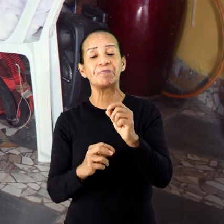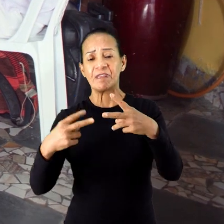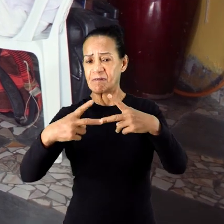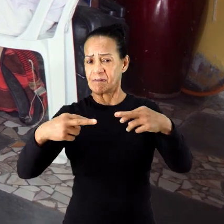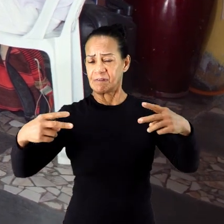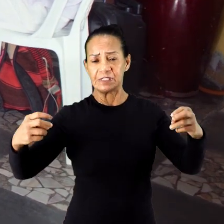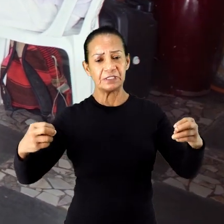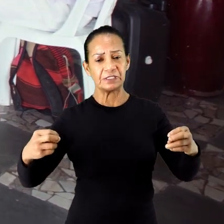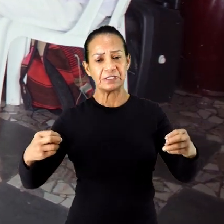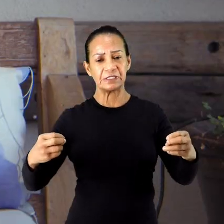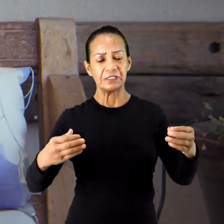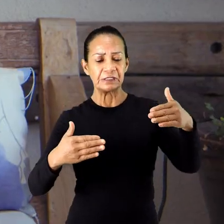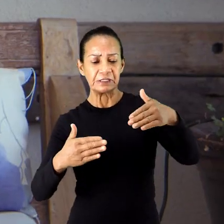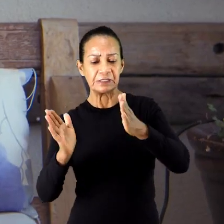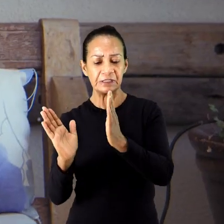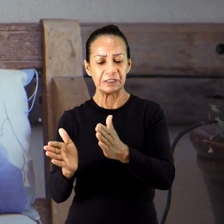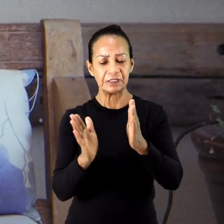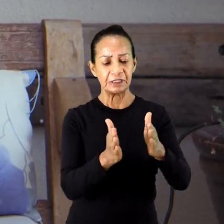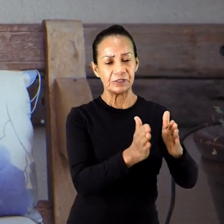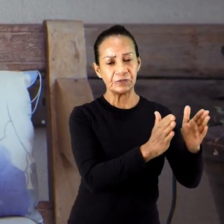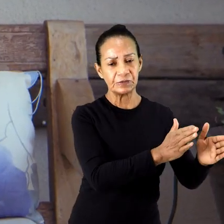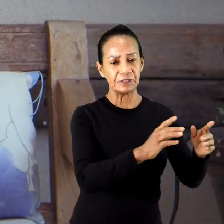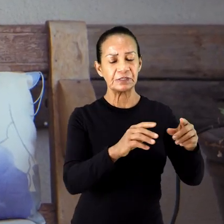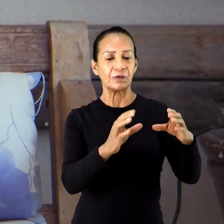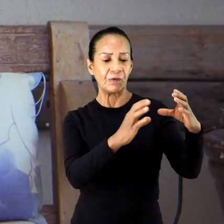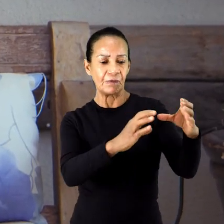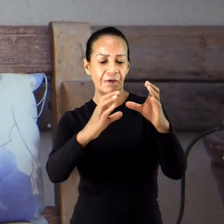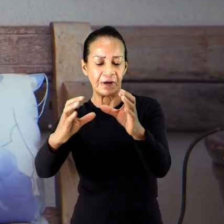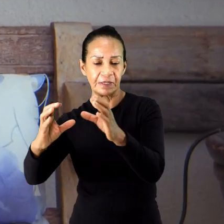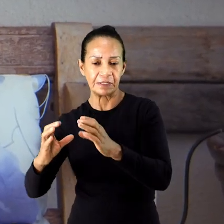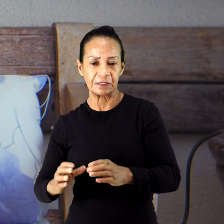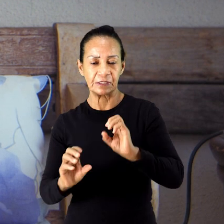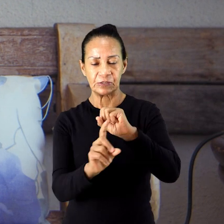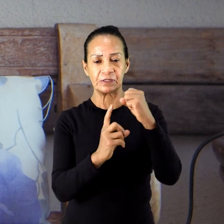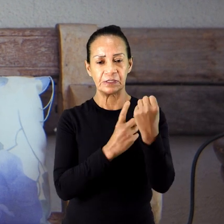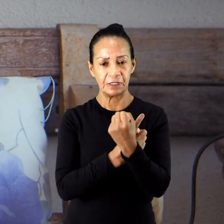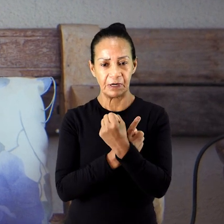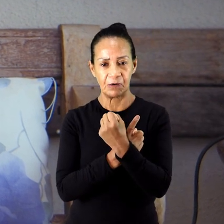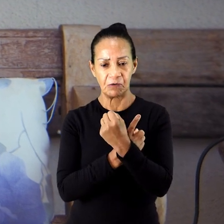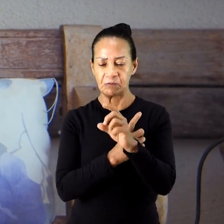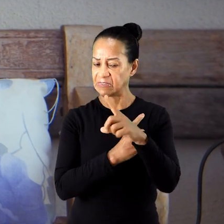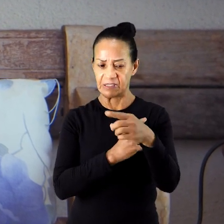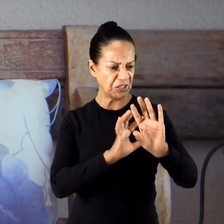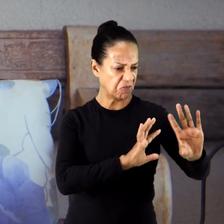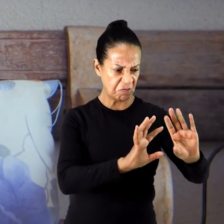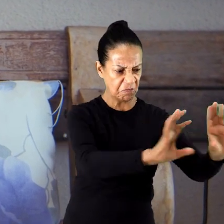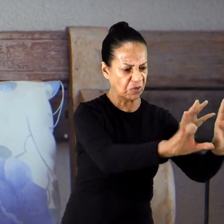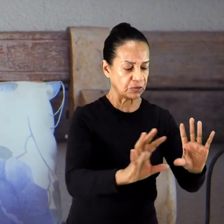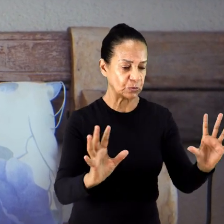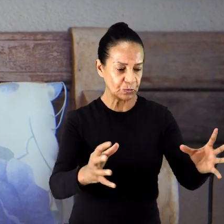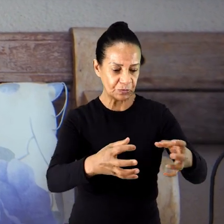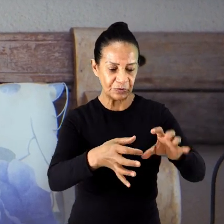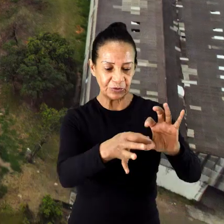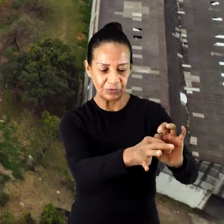encontra um monte de intersecções com a área de sustentabilidade, com a área social. Nada tá isolado